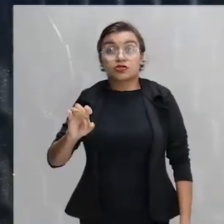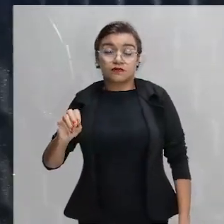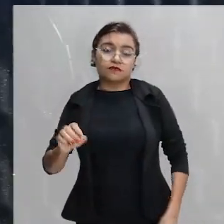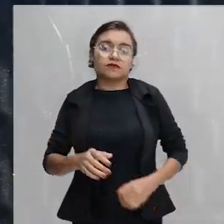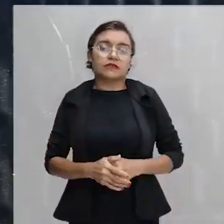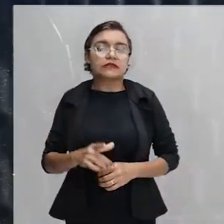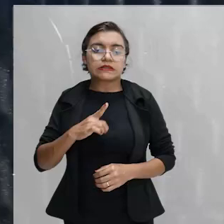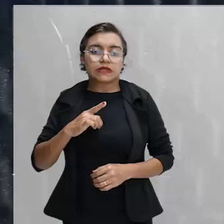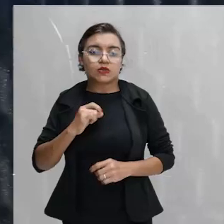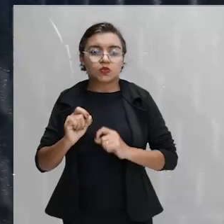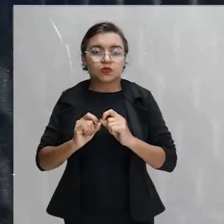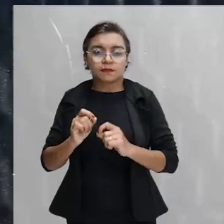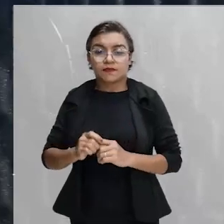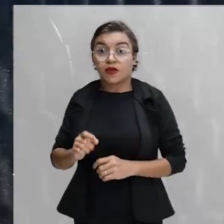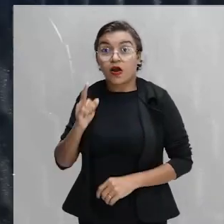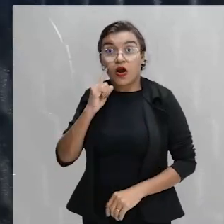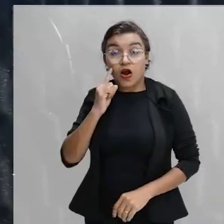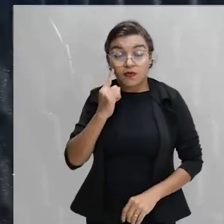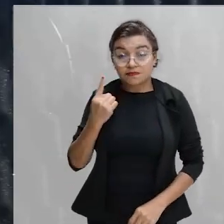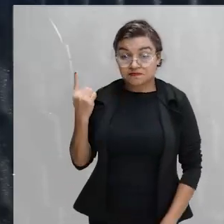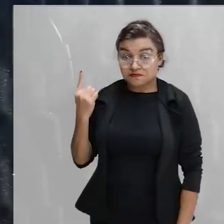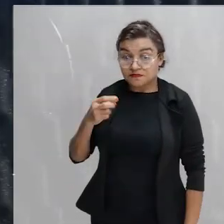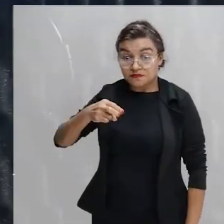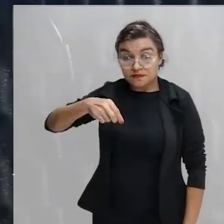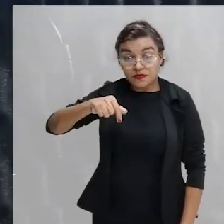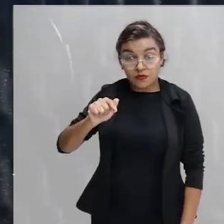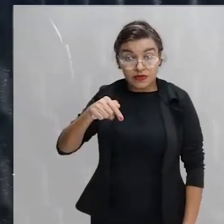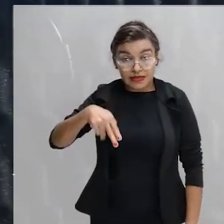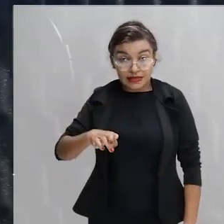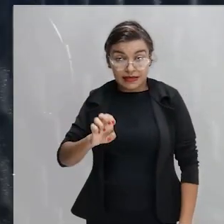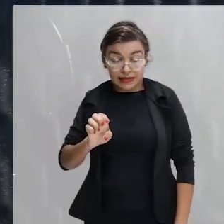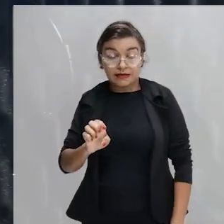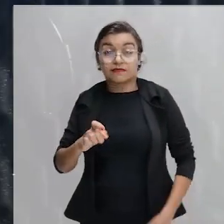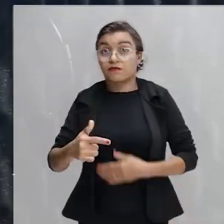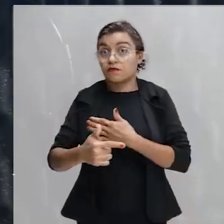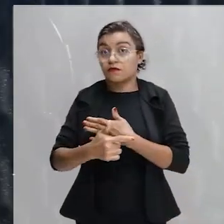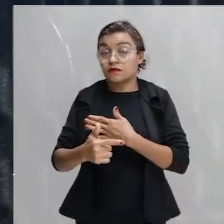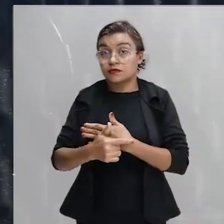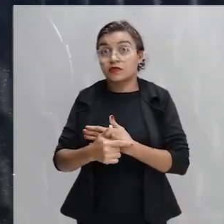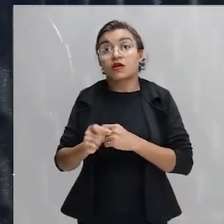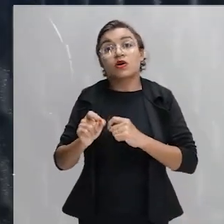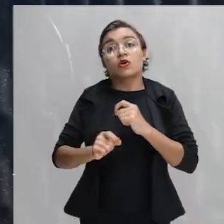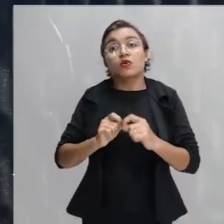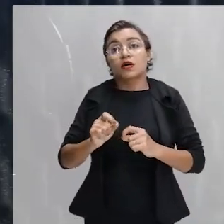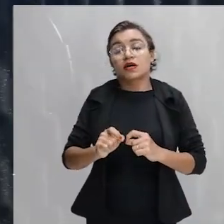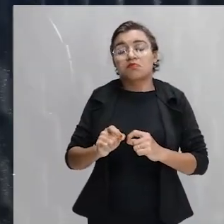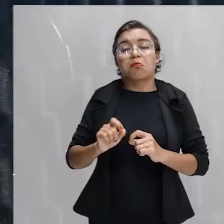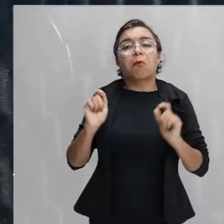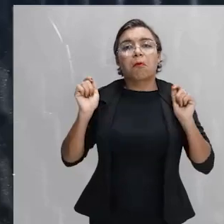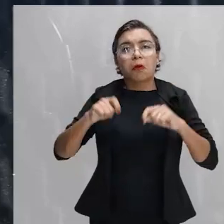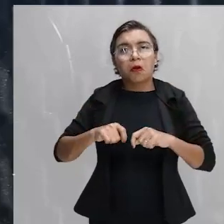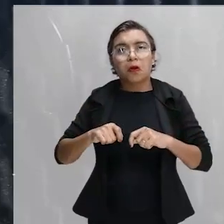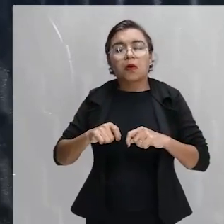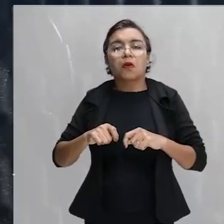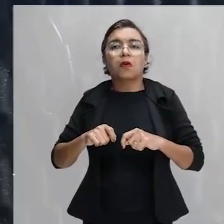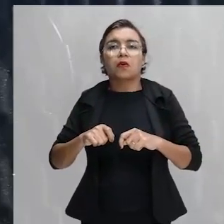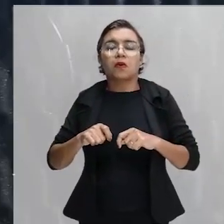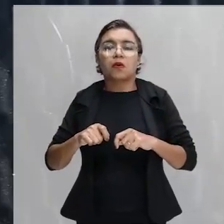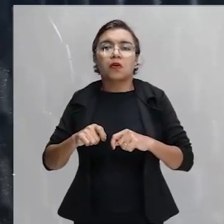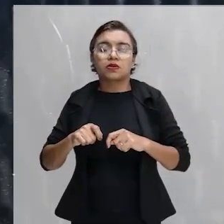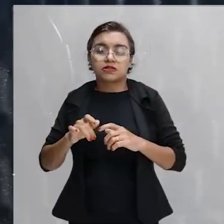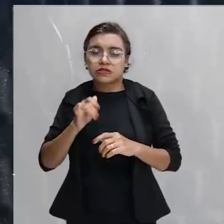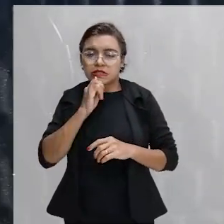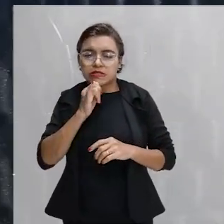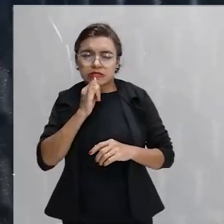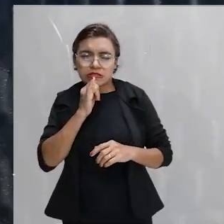pode ser, olha só o que aí, gente, com uma outra função. O que pode ser uma conjunção subordinativa ou também pode ser um pronome relativo.